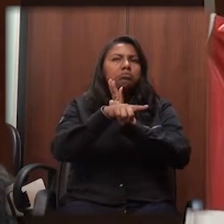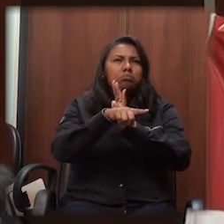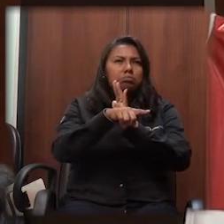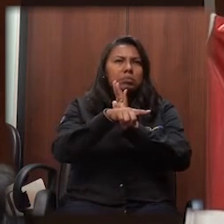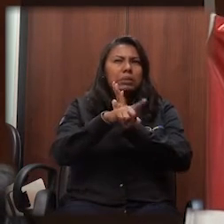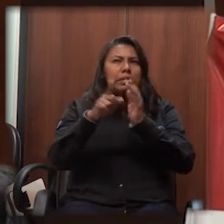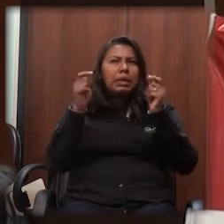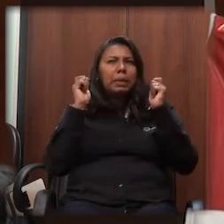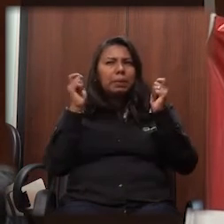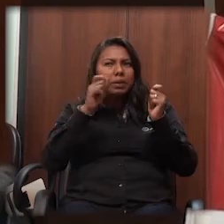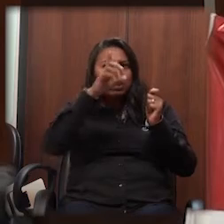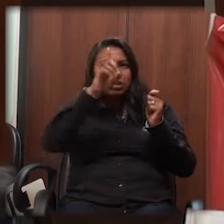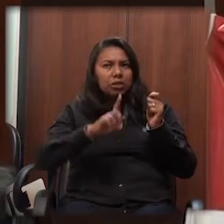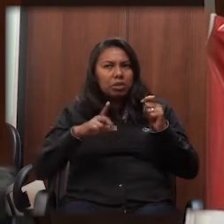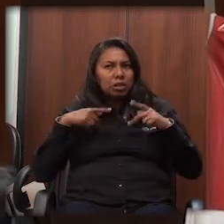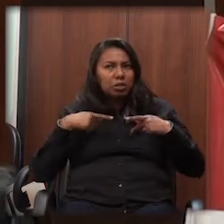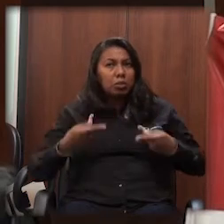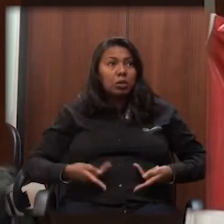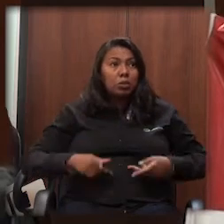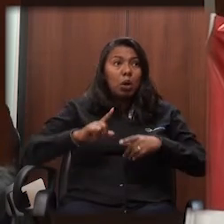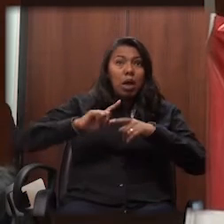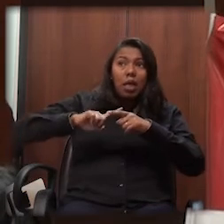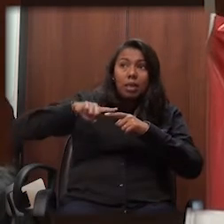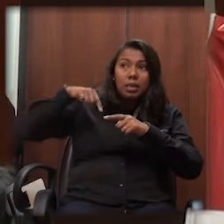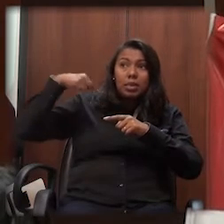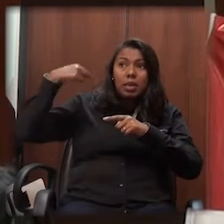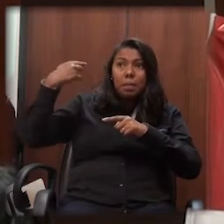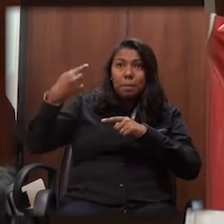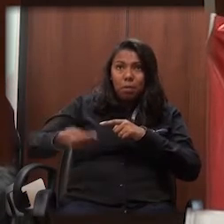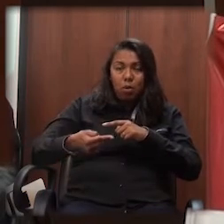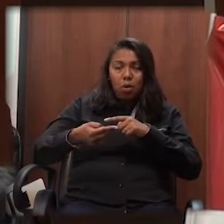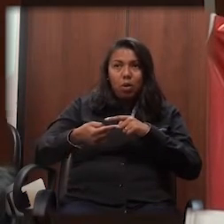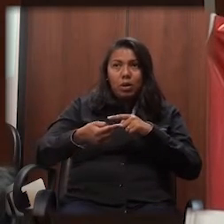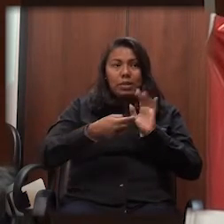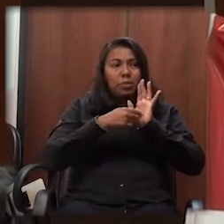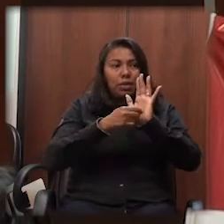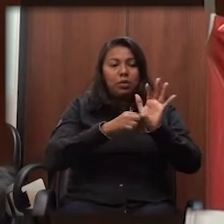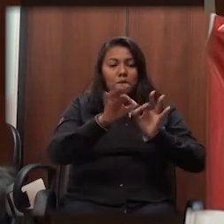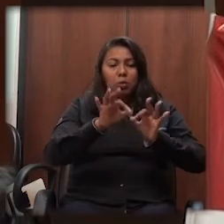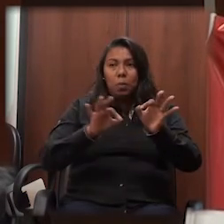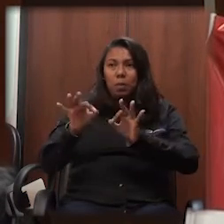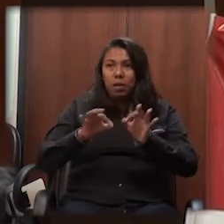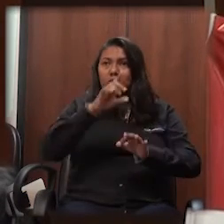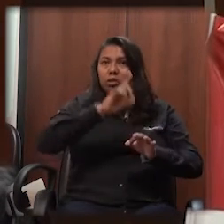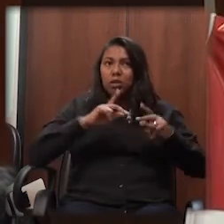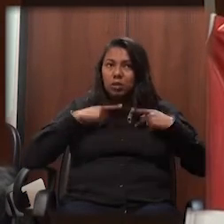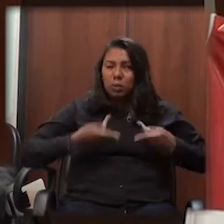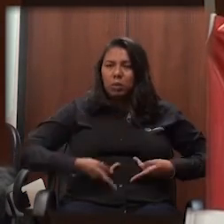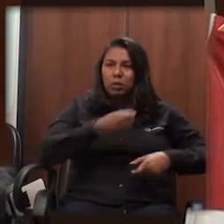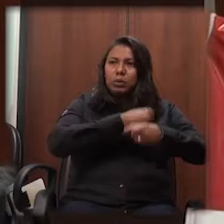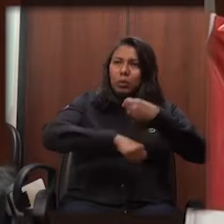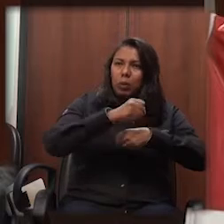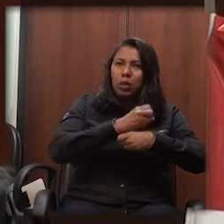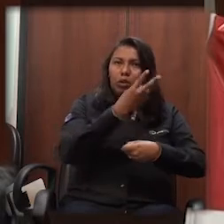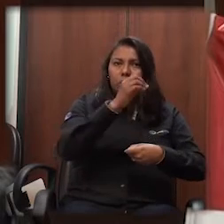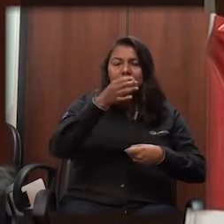existiu campanha de direitos humanos após a publicação do Plano Nacional de Direitos Humanos de 2006? Porque a gente precisava meio